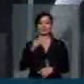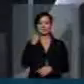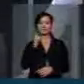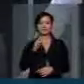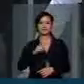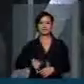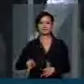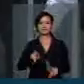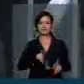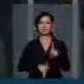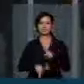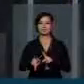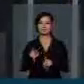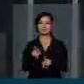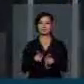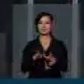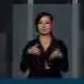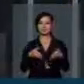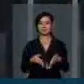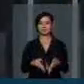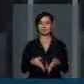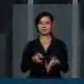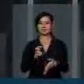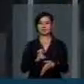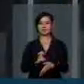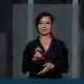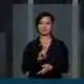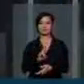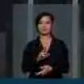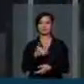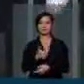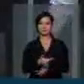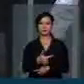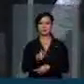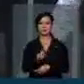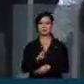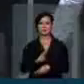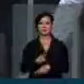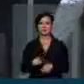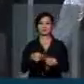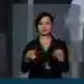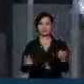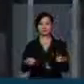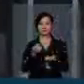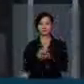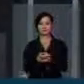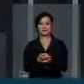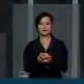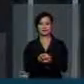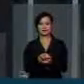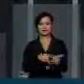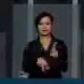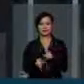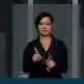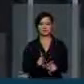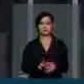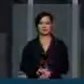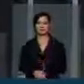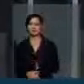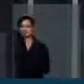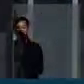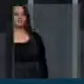ou R$2, mas pagar 300 ou 400 reais para ver uma partida, ou seja, o povo está fora. O